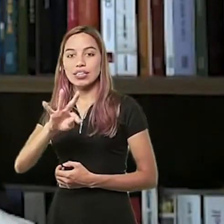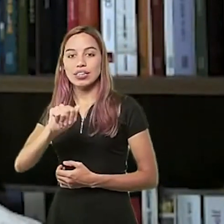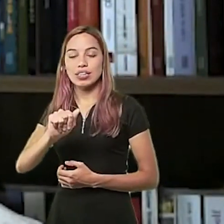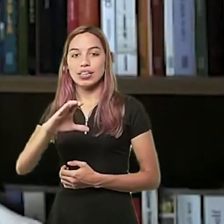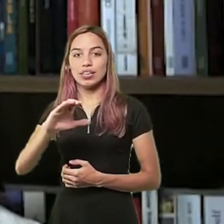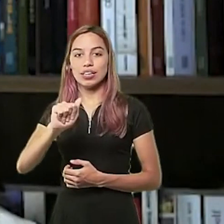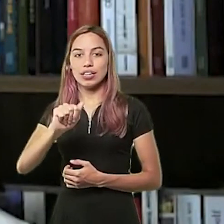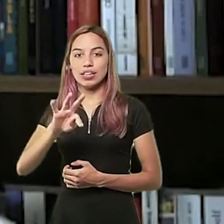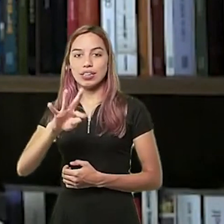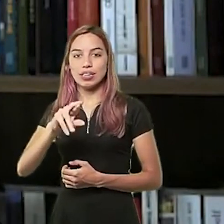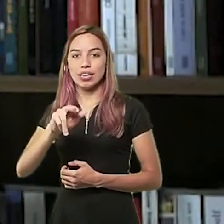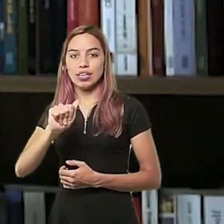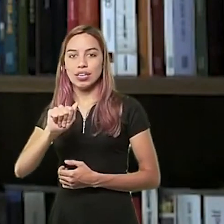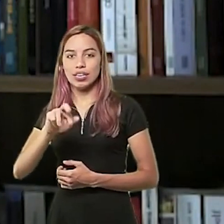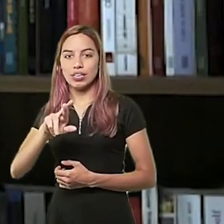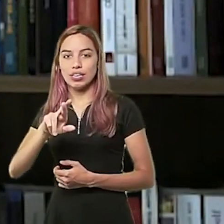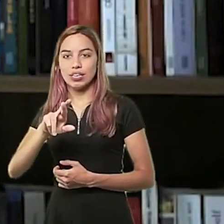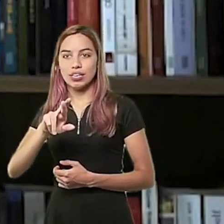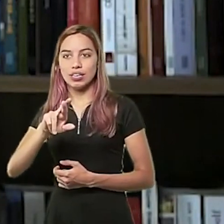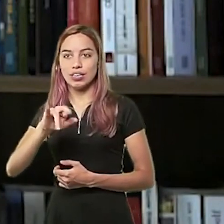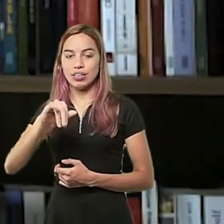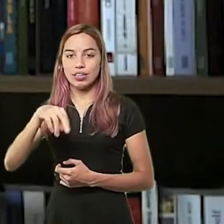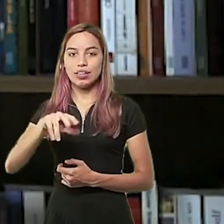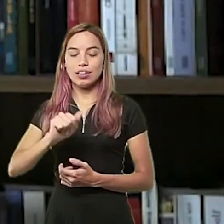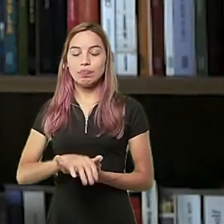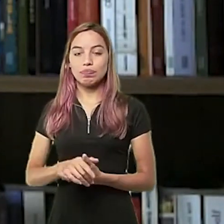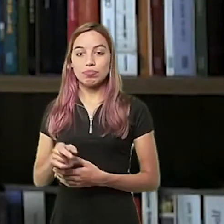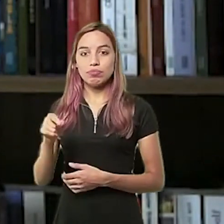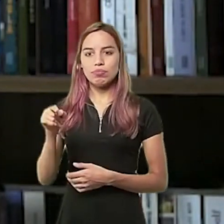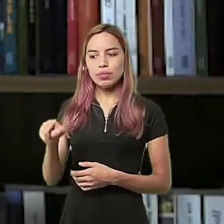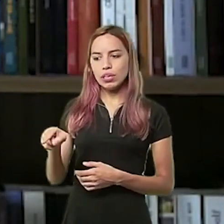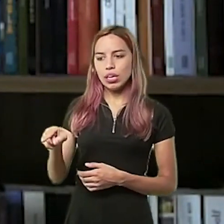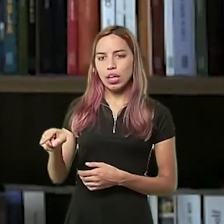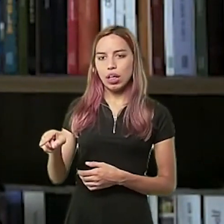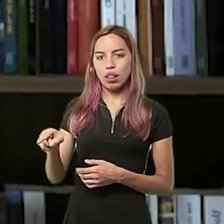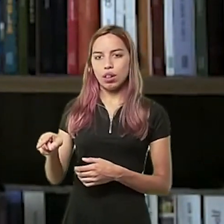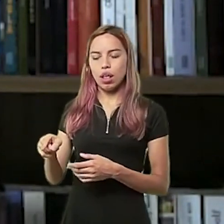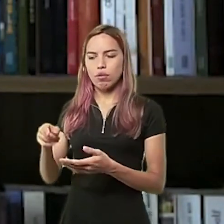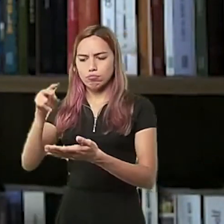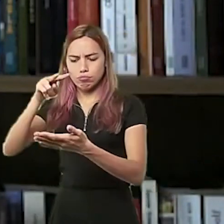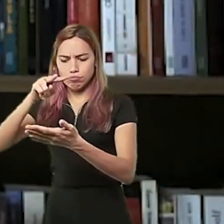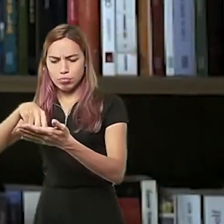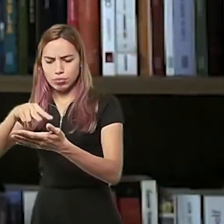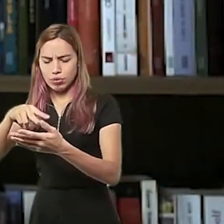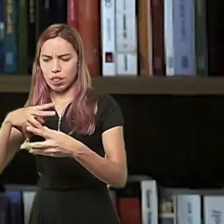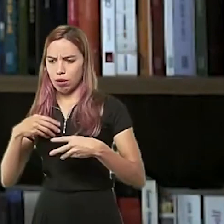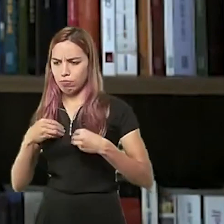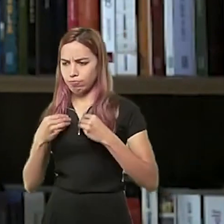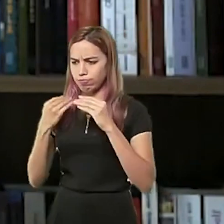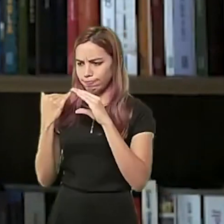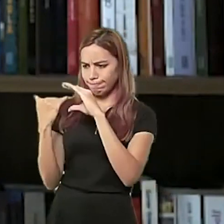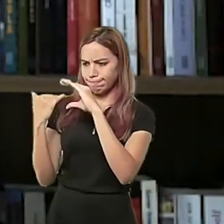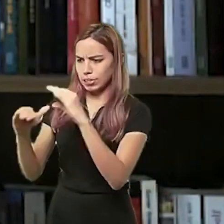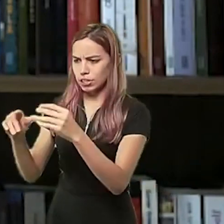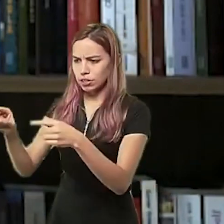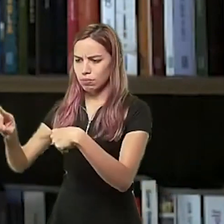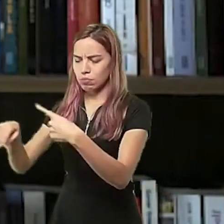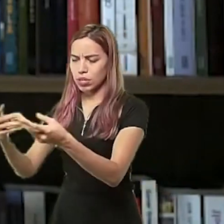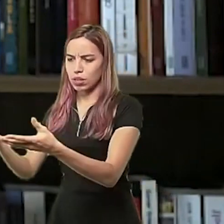também. E aí ela me retornou dizendo, escreveu várias coisas. Ela disse, olha, eu não sei se está bem